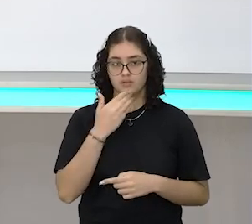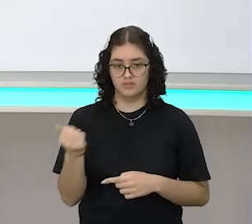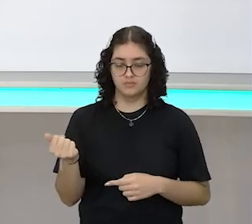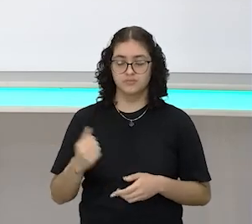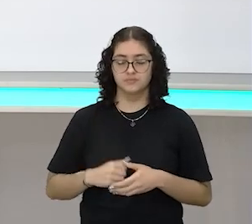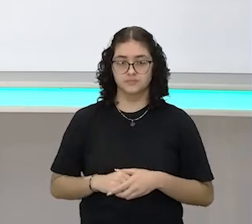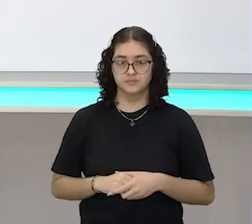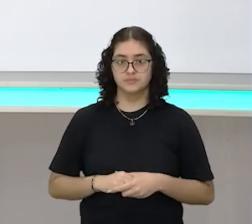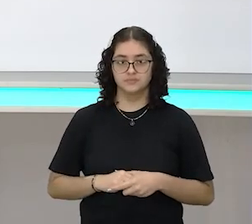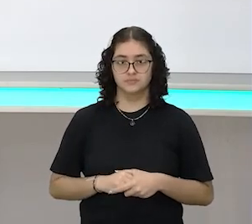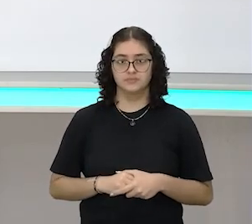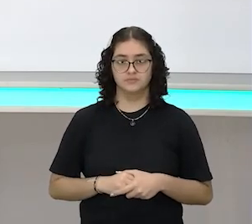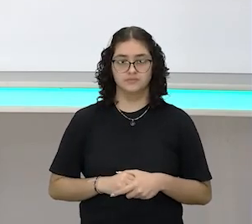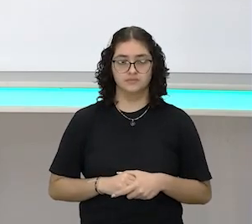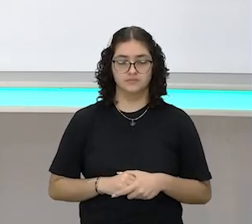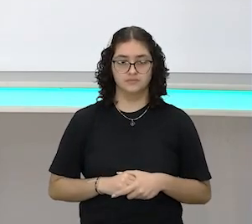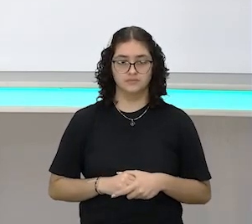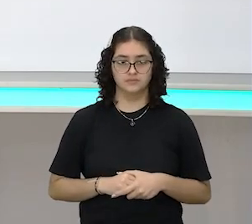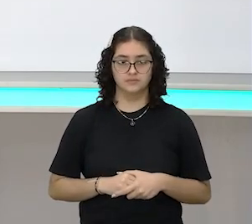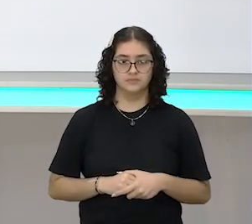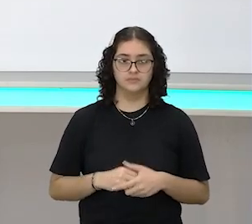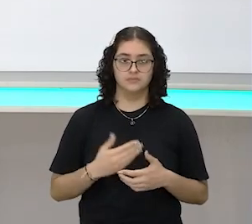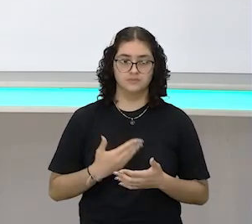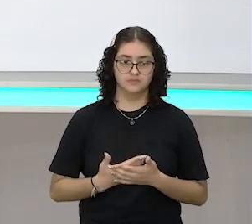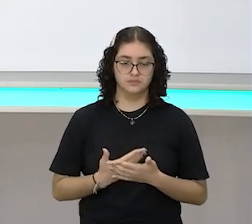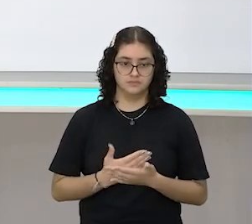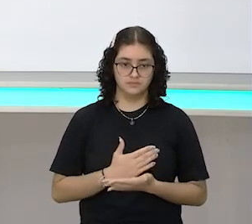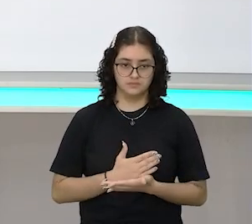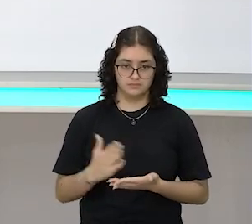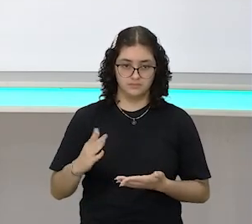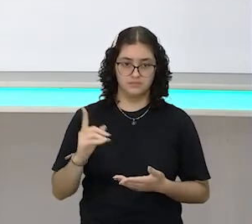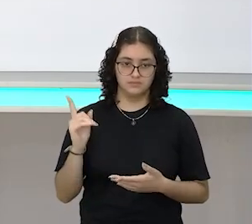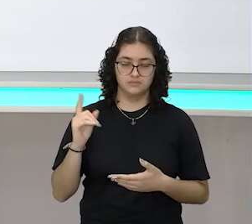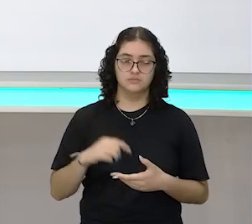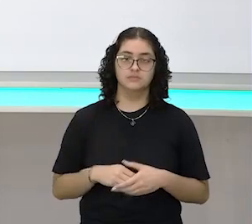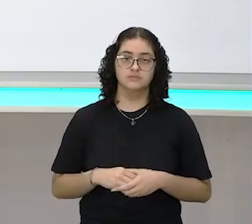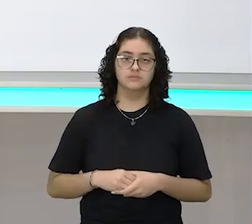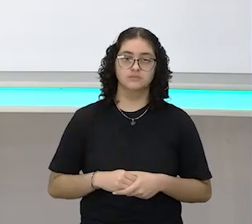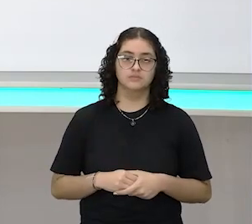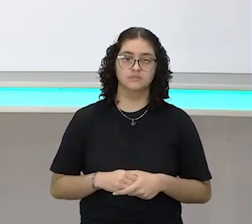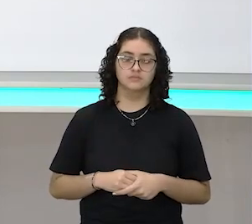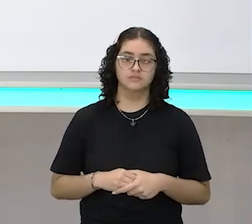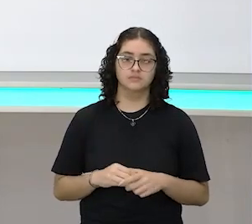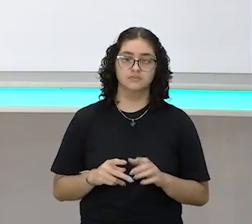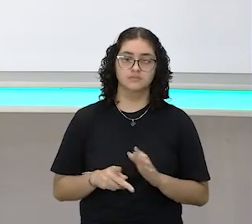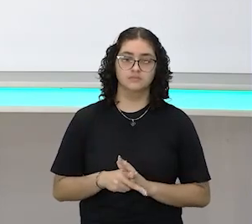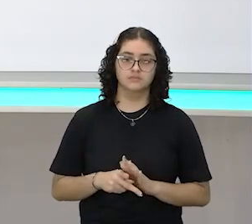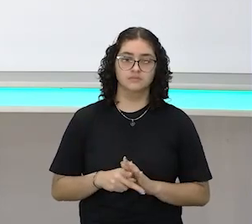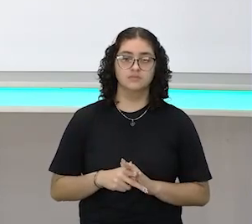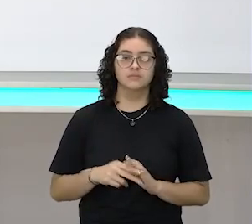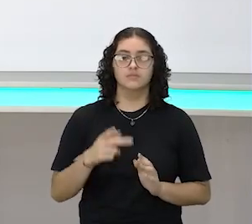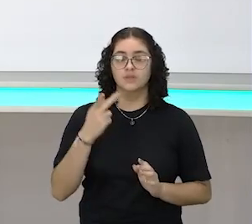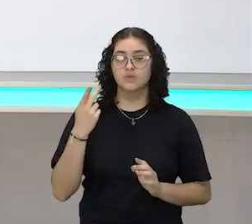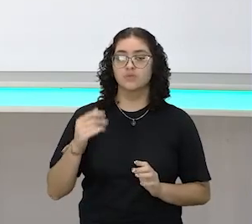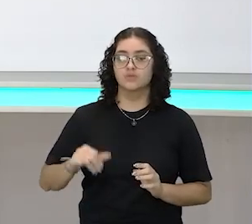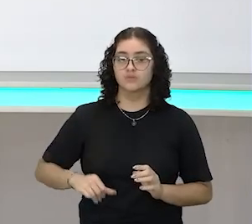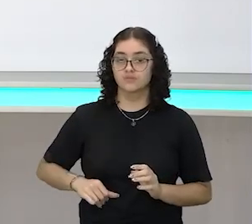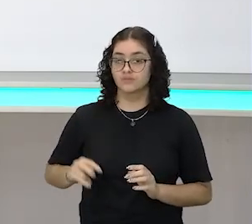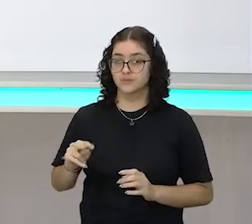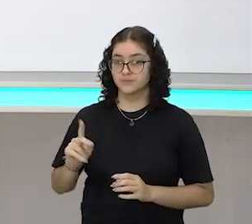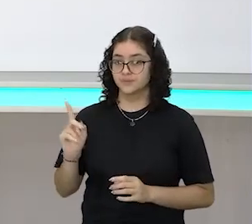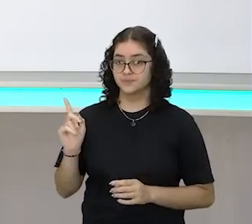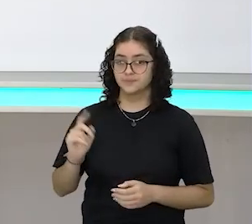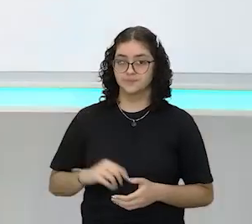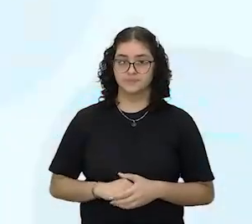vamos aí efetivamente começar a nossa aula de hoje com o índice de vulnerabilidade, tá aí na tela